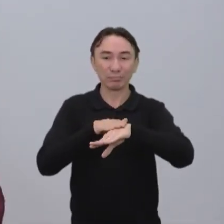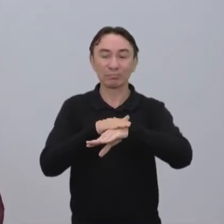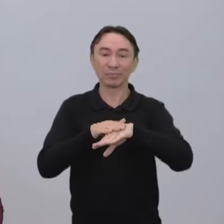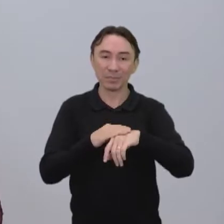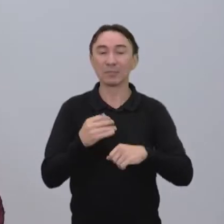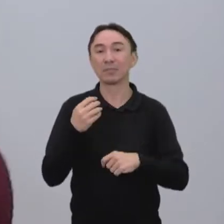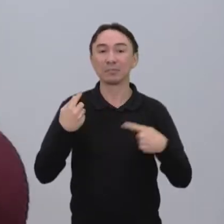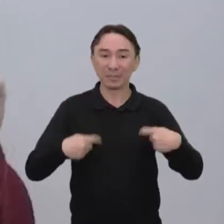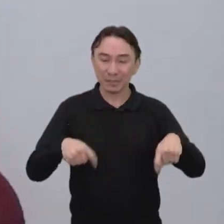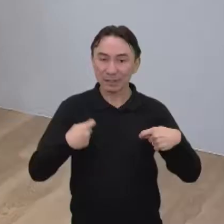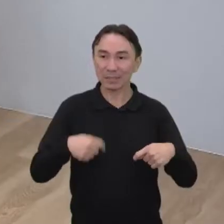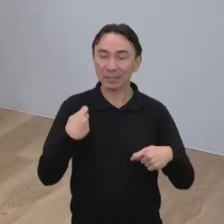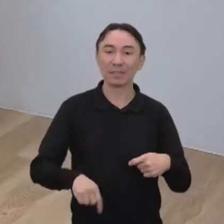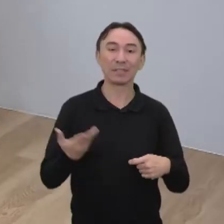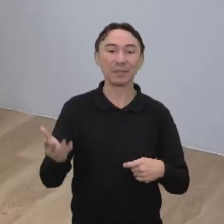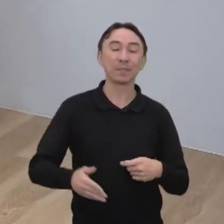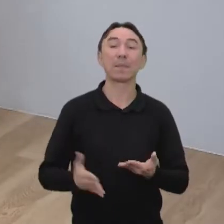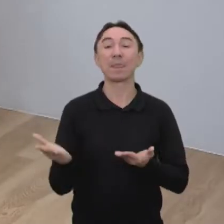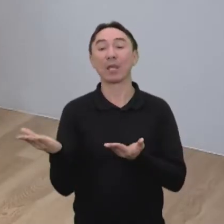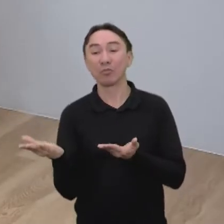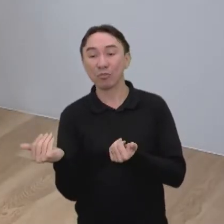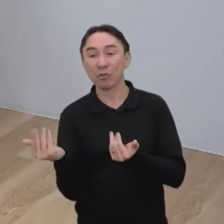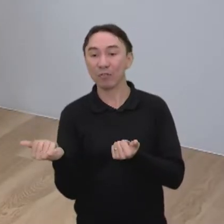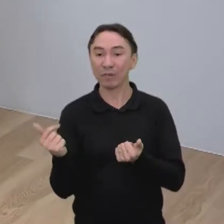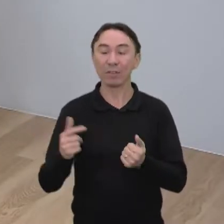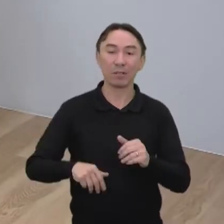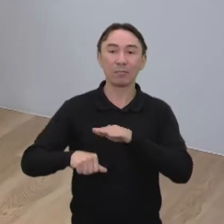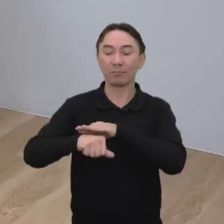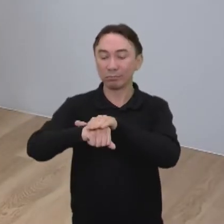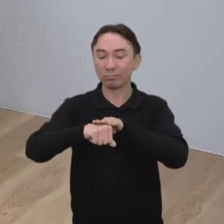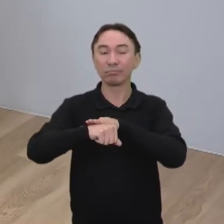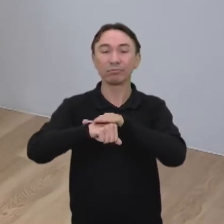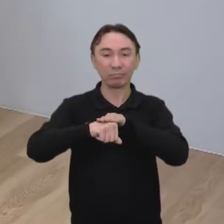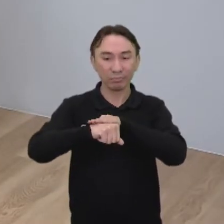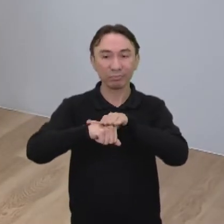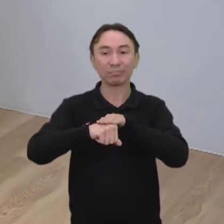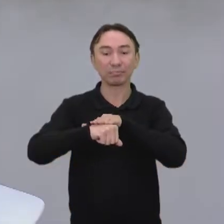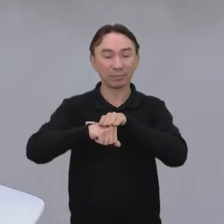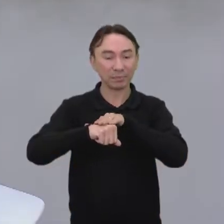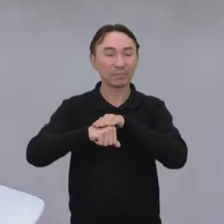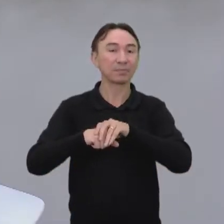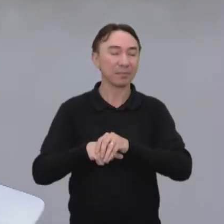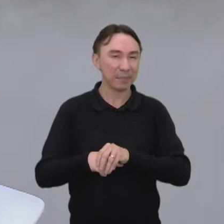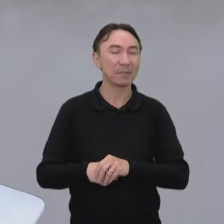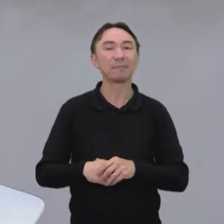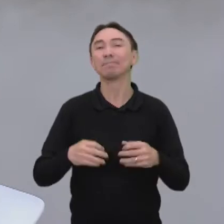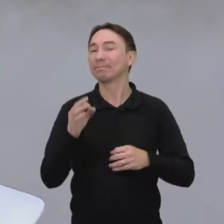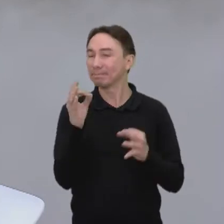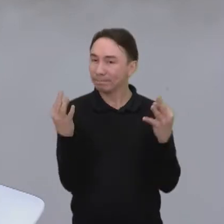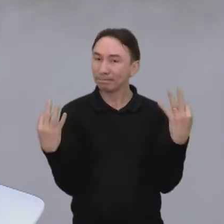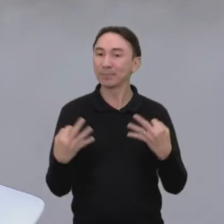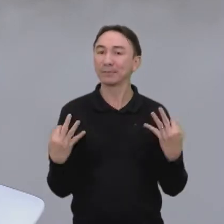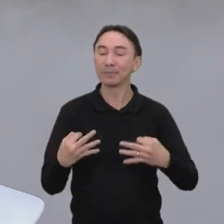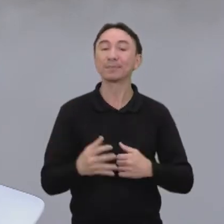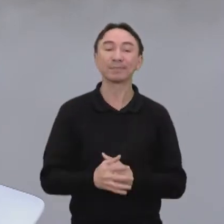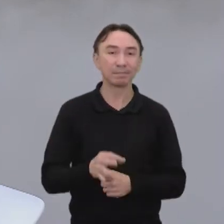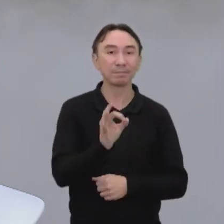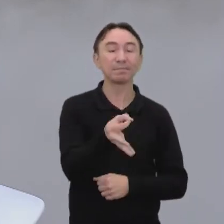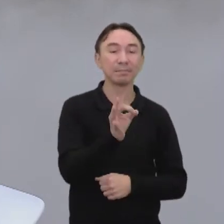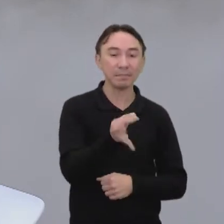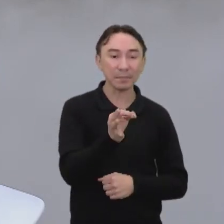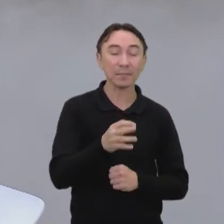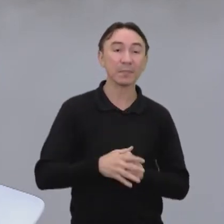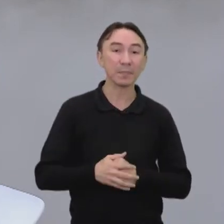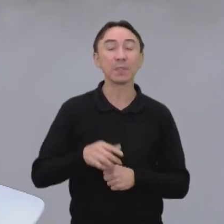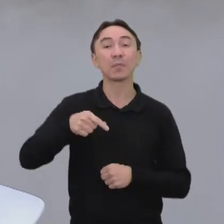isso com os jovens, que é a população mais afetada pela bulimia. Exatamente, né? Perfeito, é isso mesmo, né? E antes, Mafena, da gente